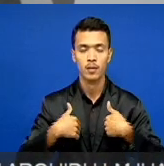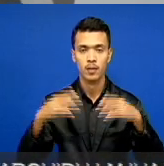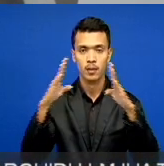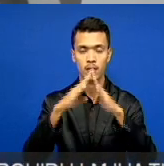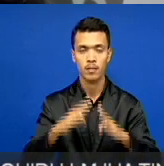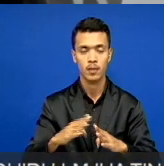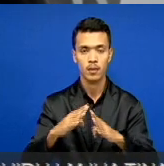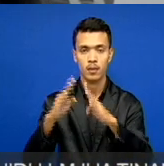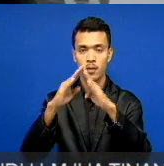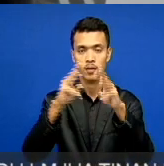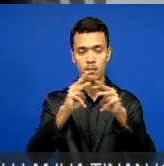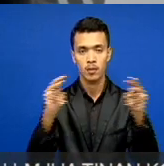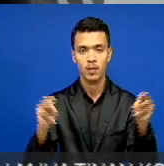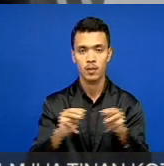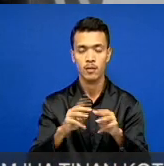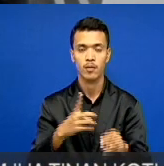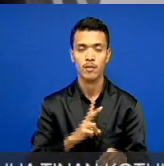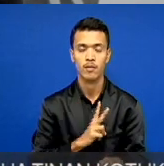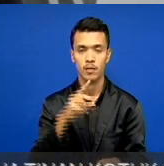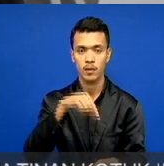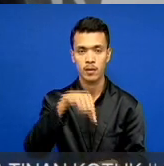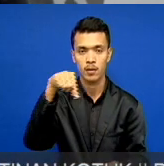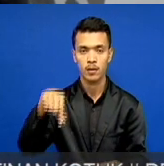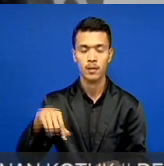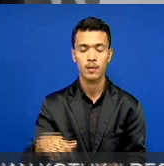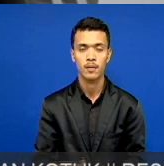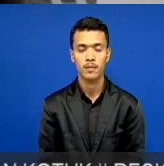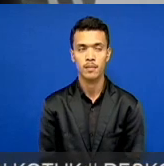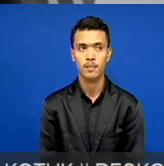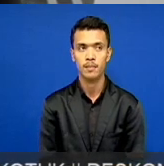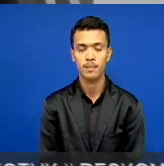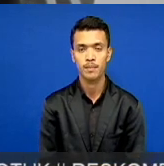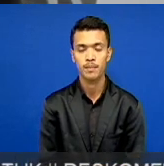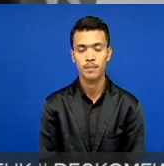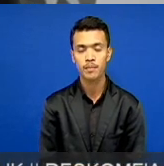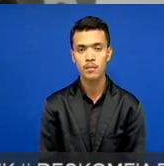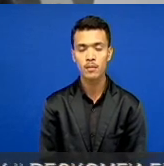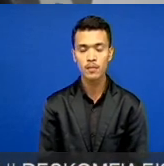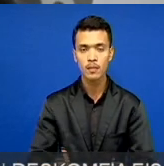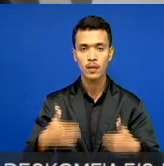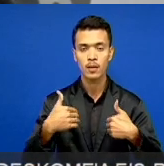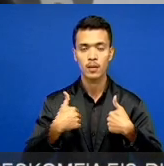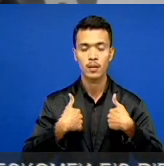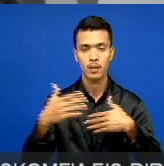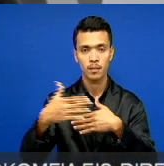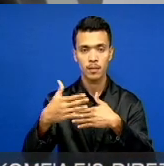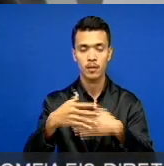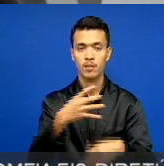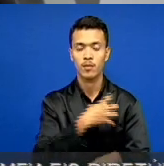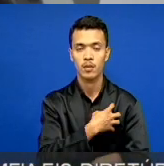fique que a não ir ser a sala e a área petisinha e aqueles pendem ali nia edifício